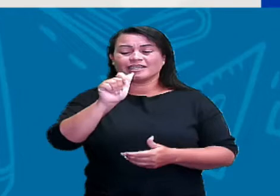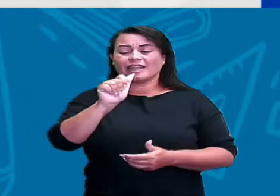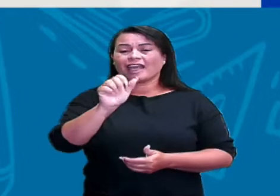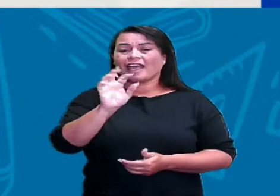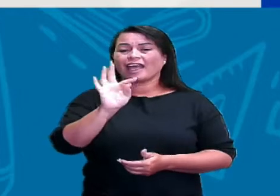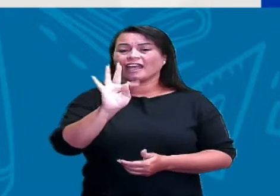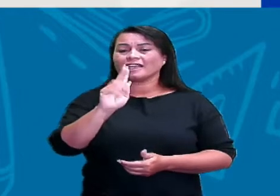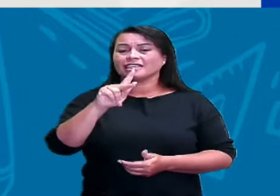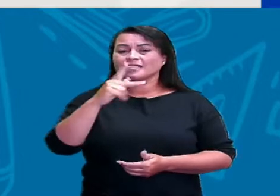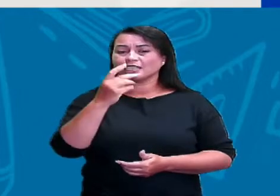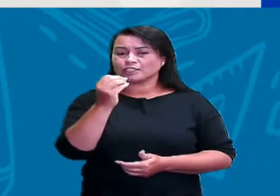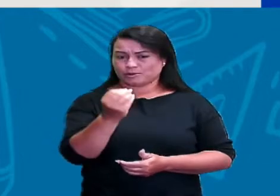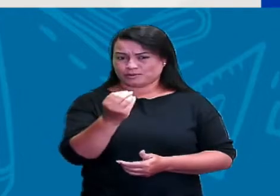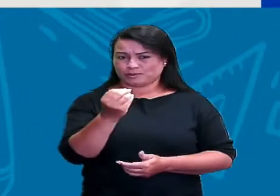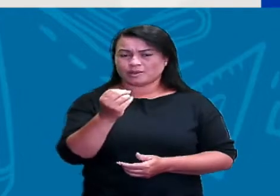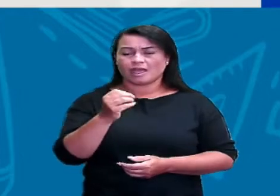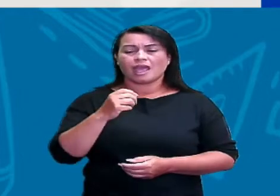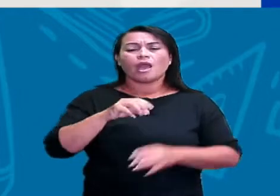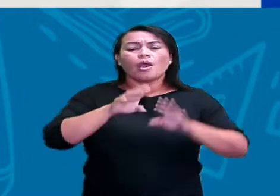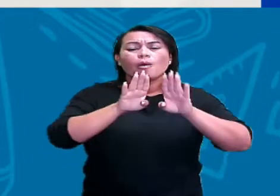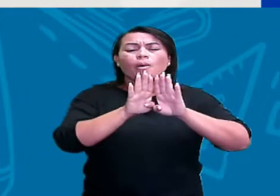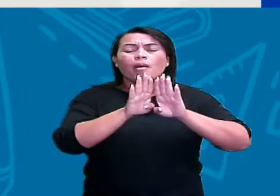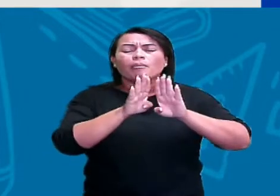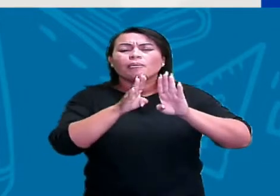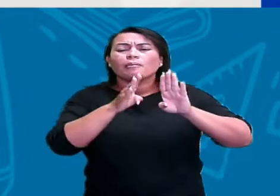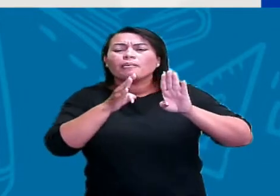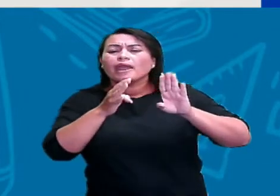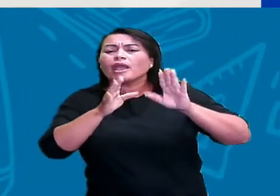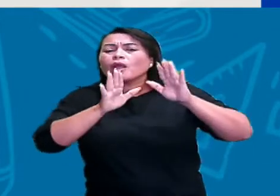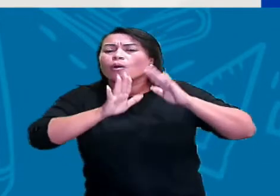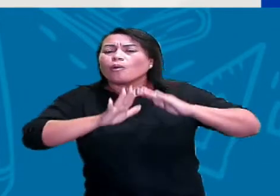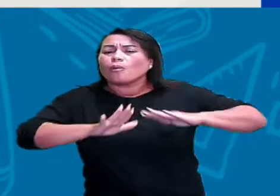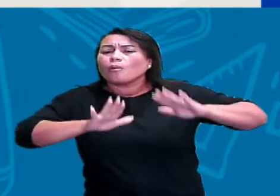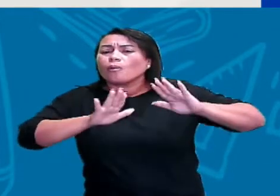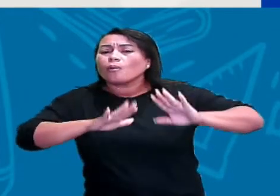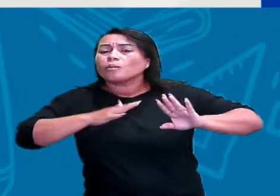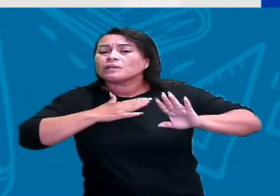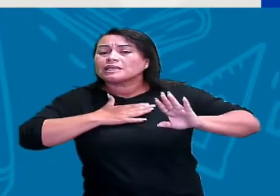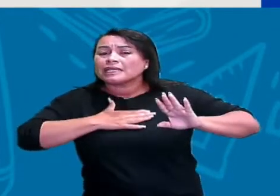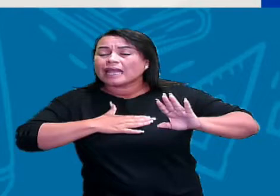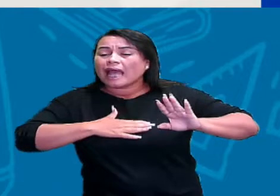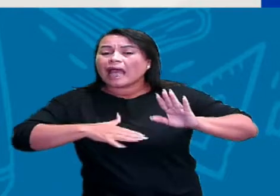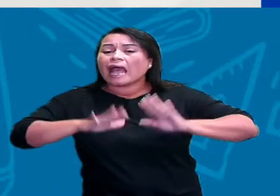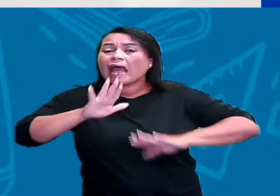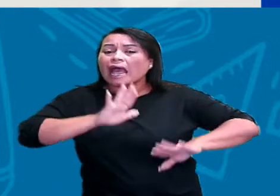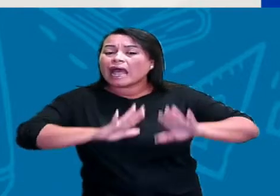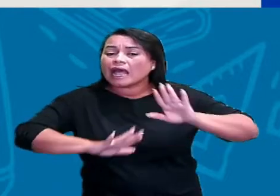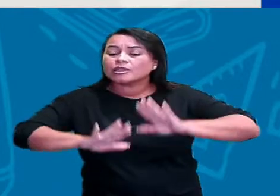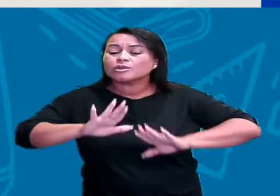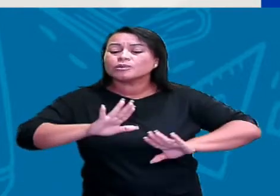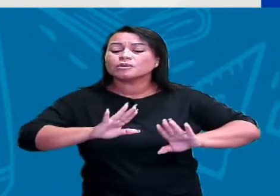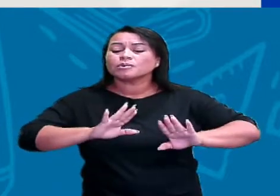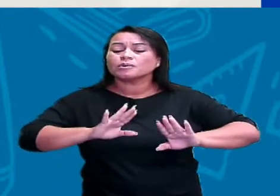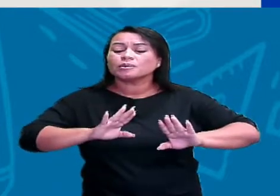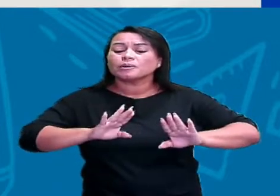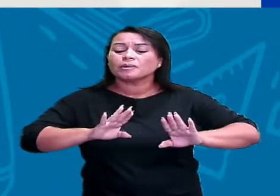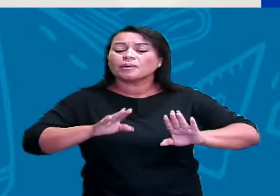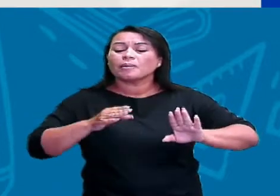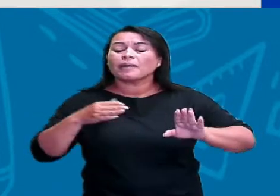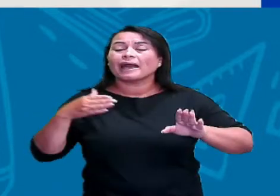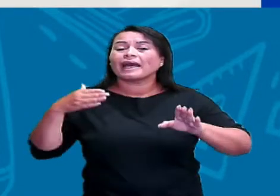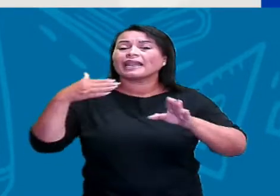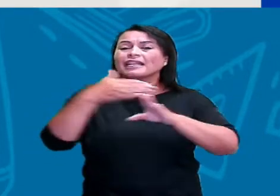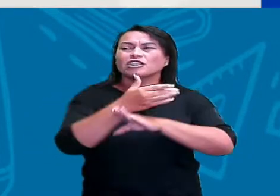coloquei gatinho. Eu abro bem com cuidado para passar o... Acho que no outro texto lá tinha